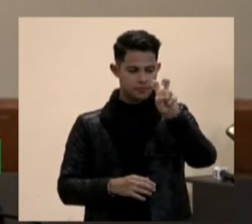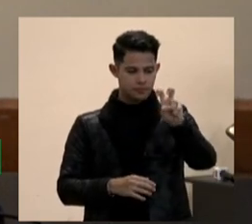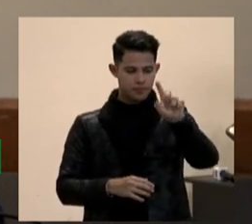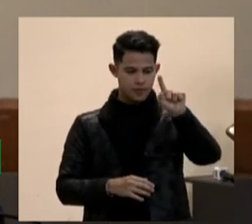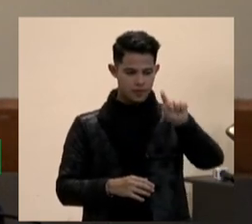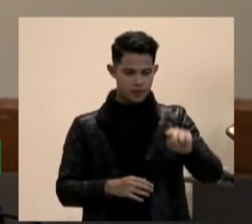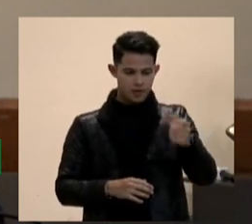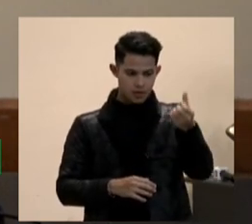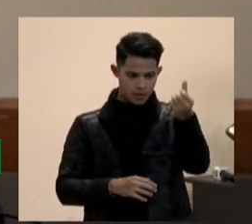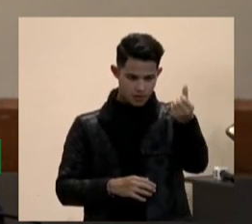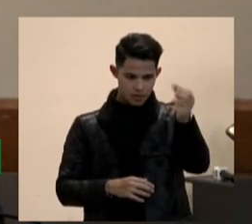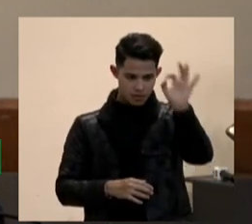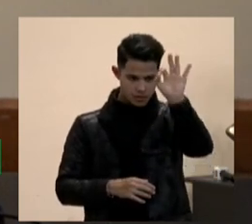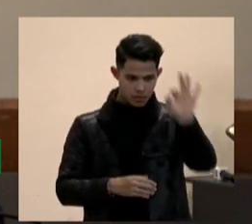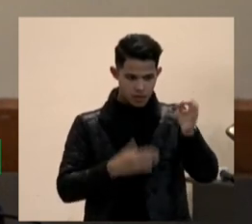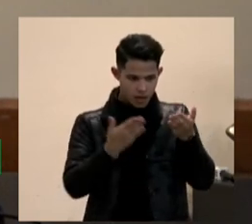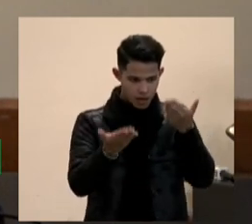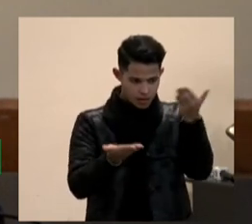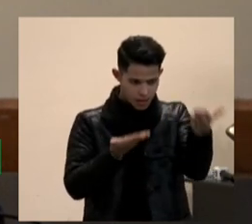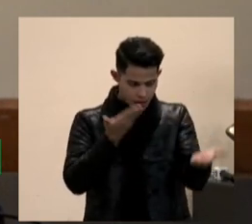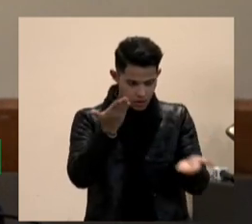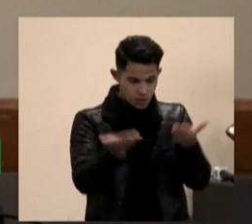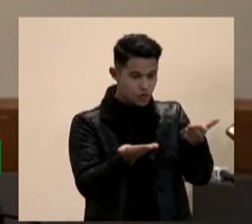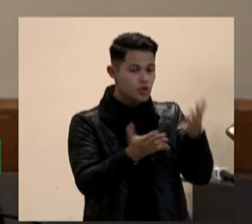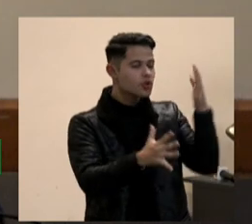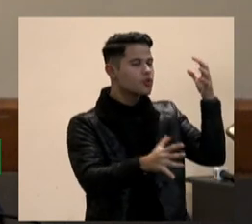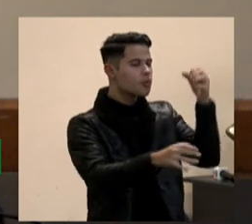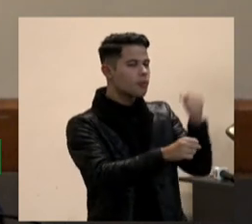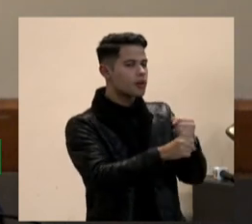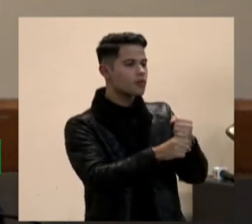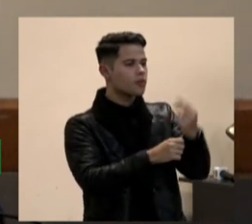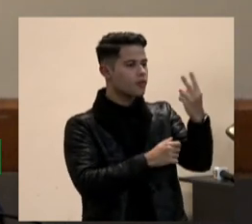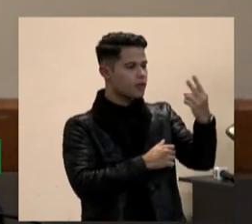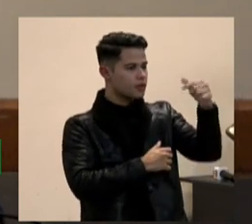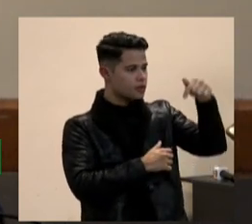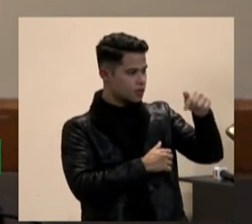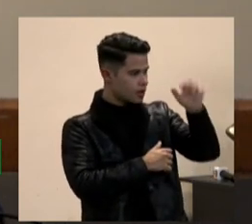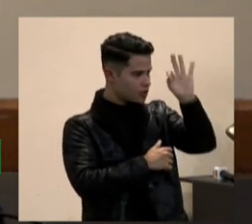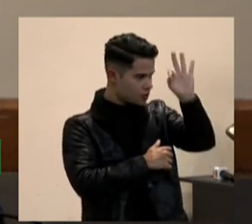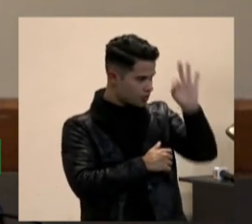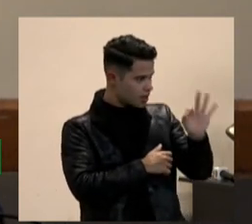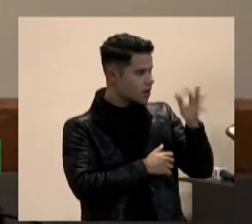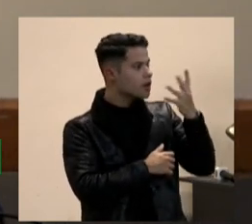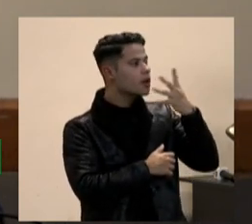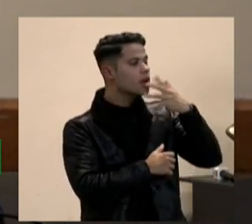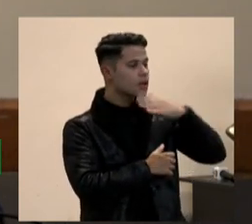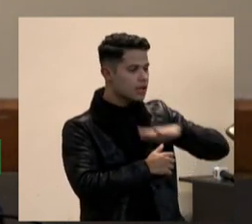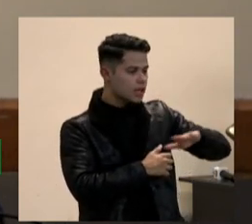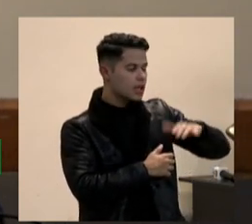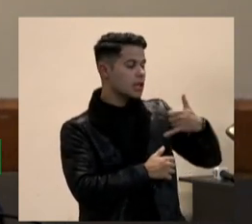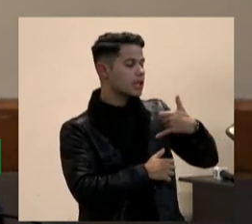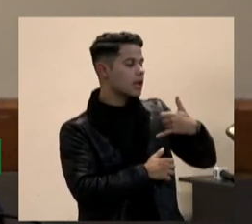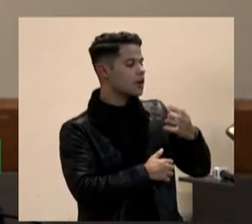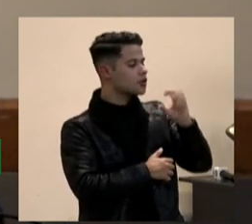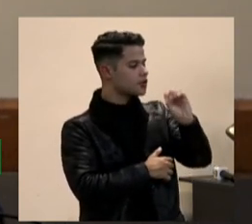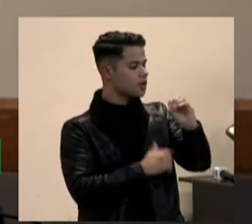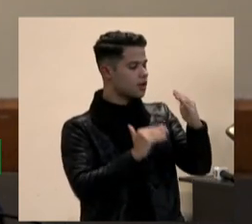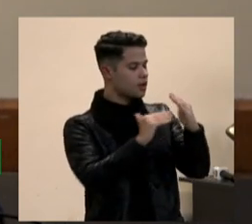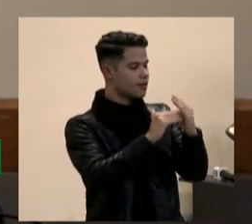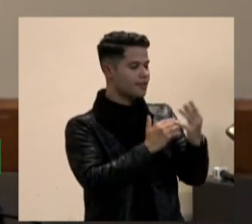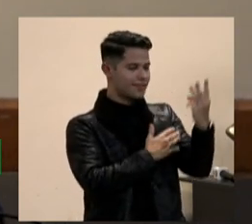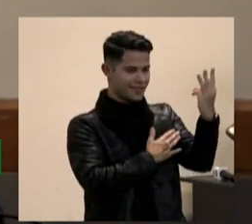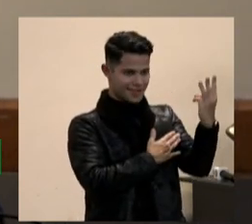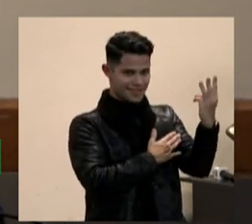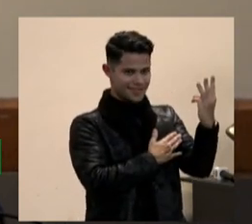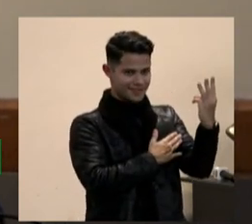85,6% atendem, em média, 27% das crianças de 0 a 3 anos. Então, quer dizer, o esforço de cada município aqui é